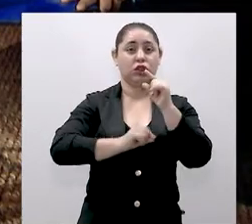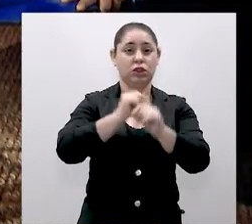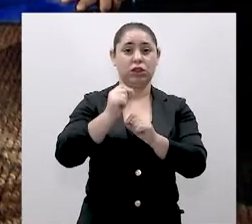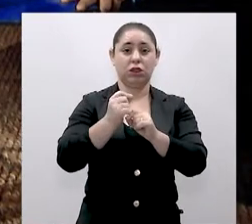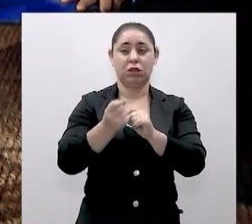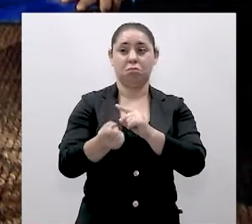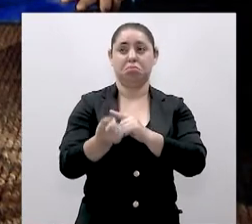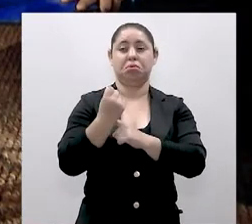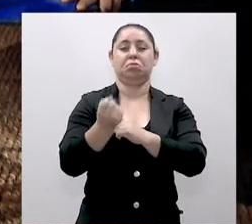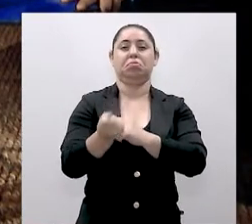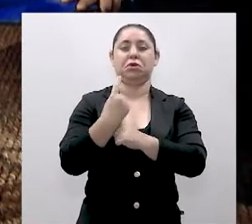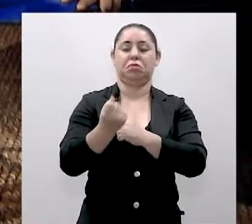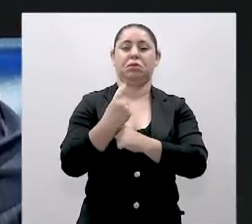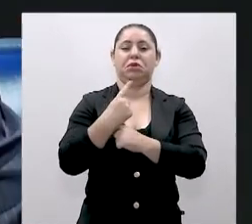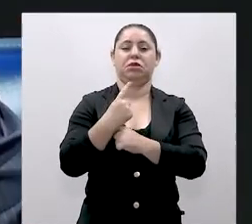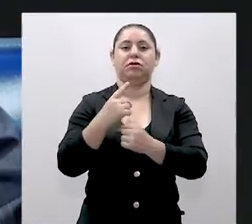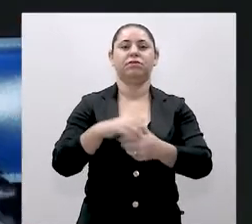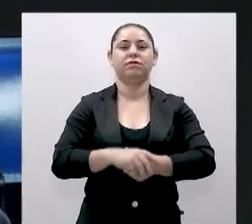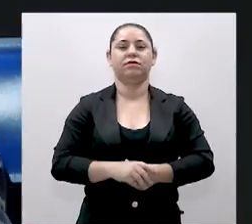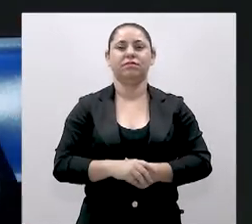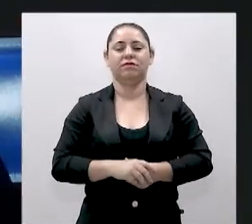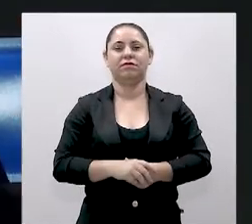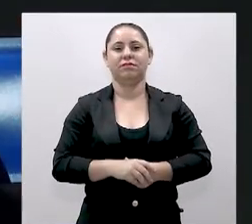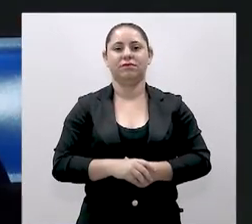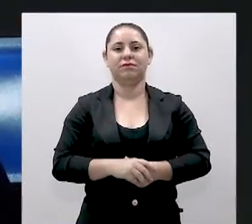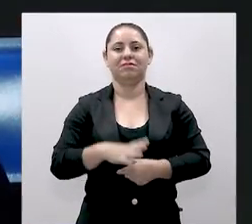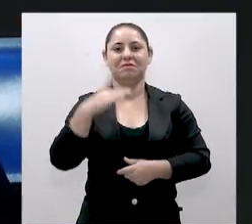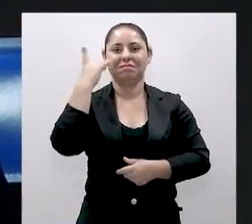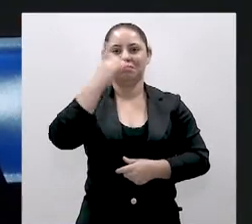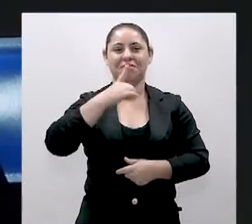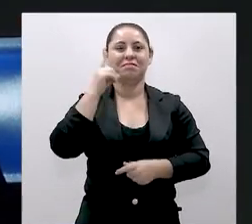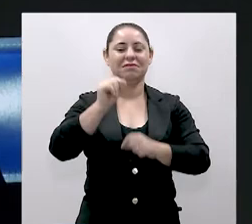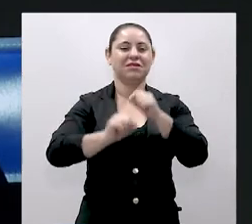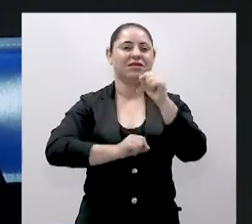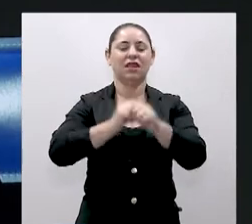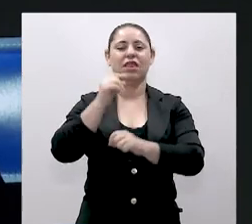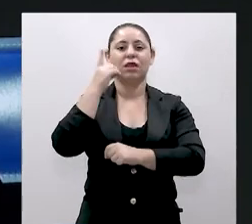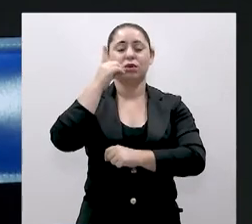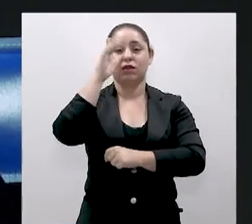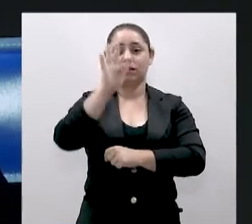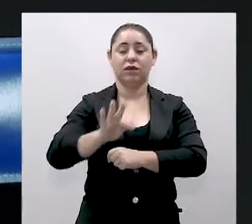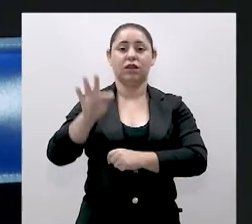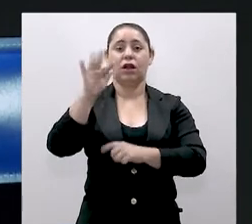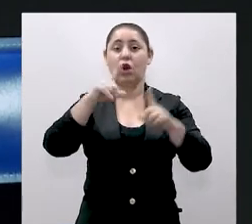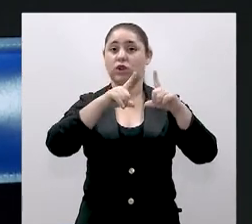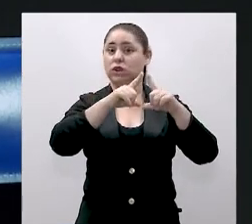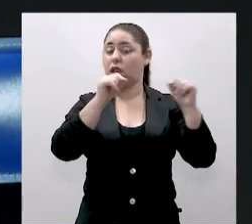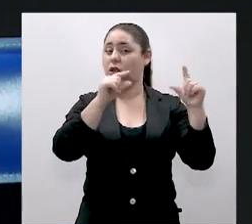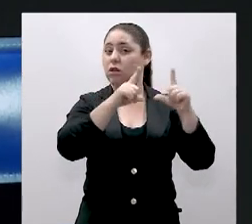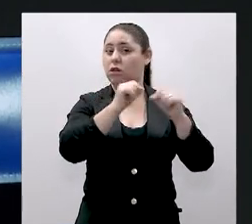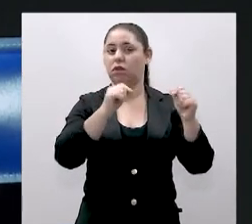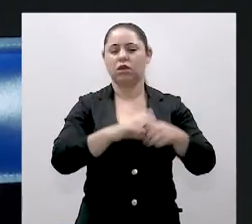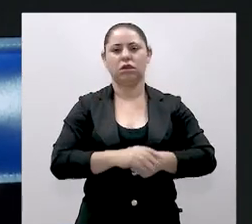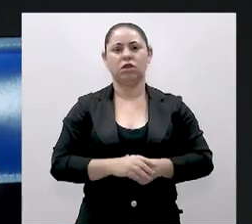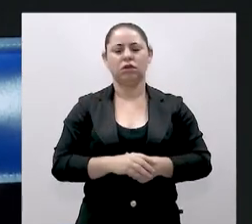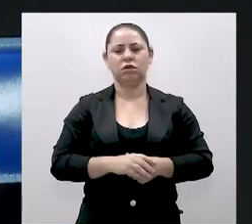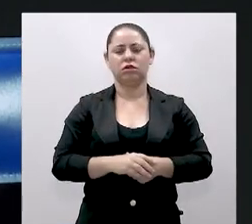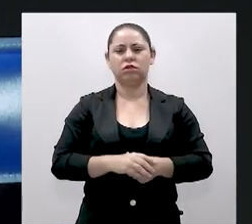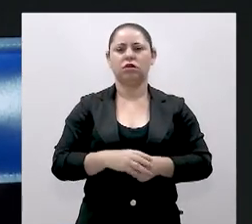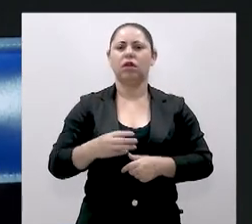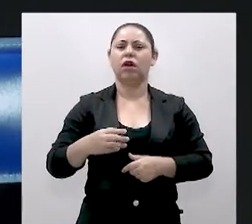o nela mas é um novato só para explicar ao parlamentar ele só que ele tava federal estadual de Santa Catarina Teles